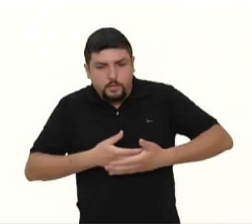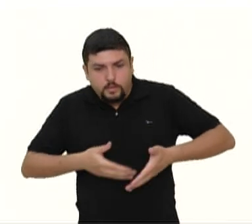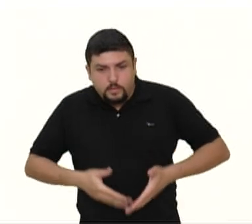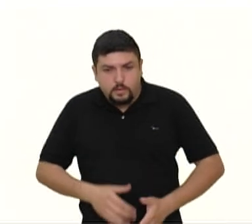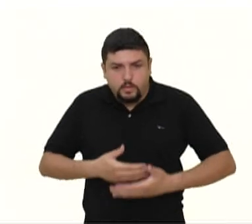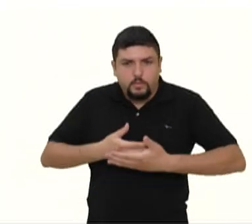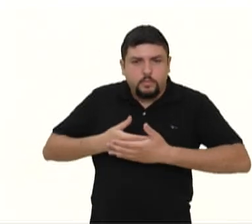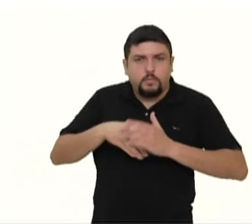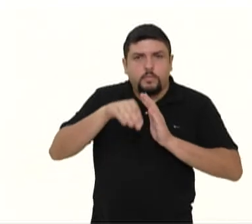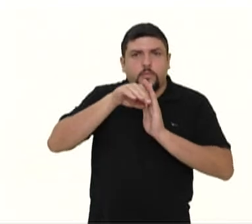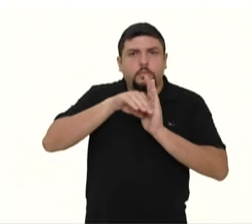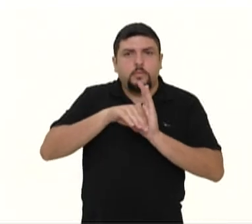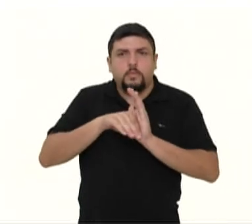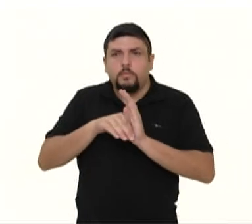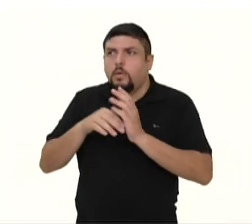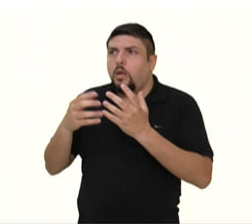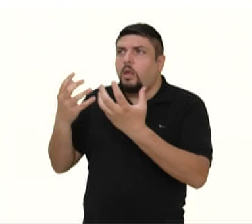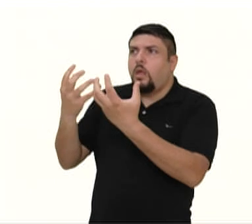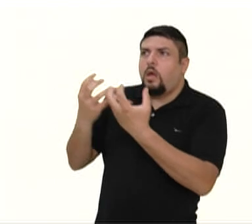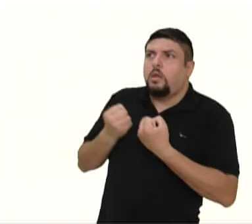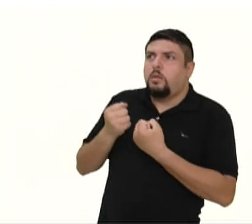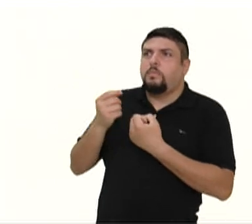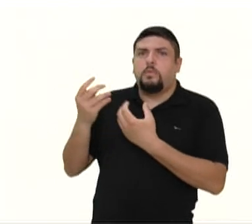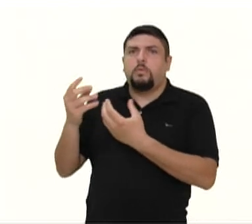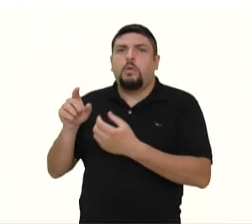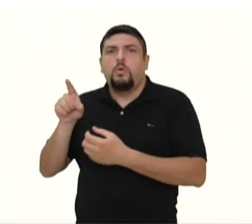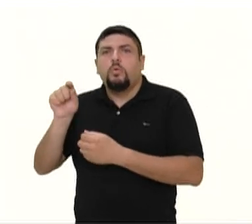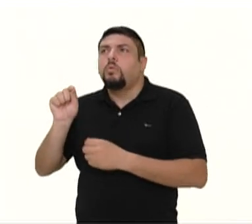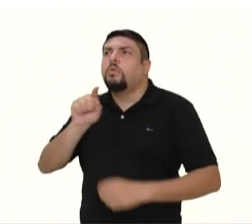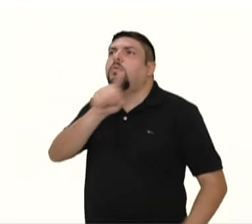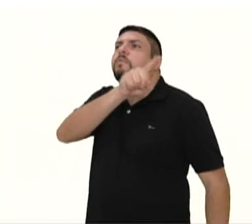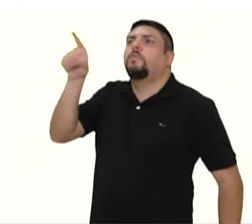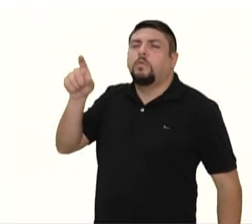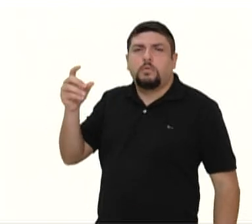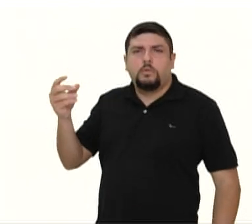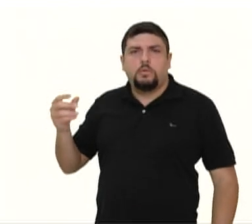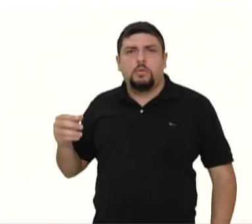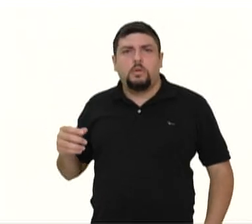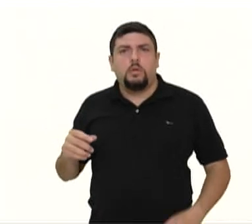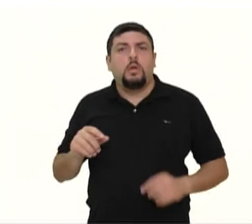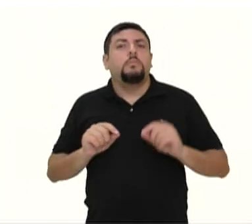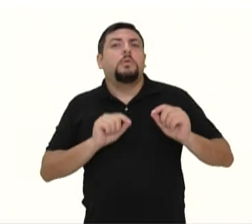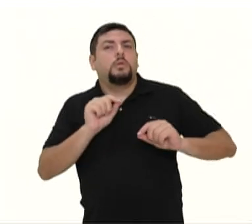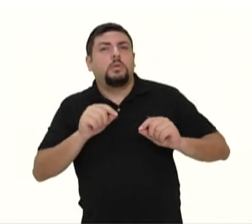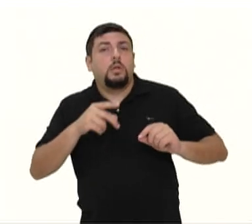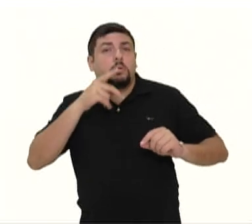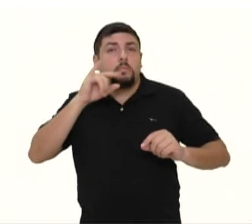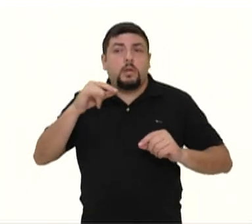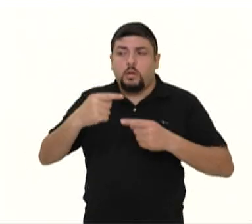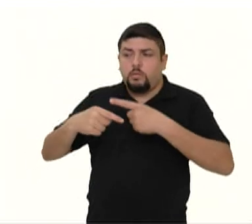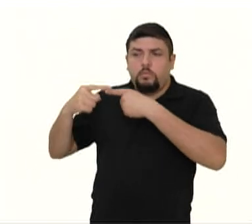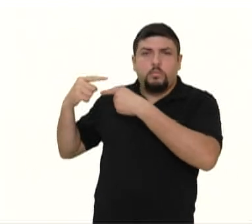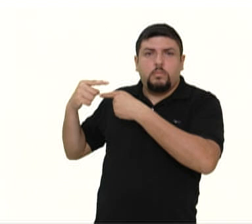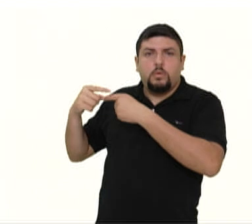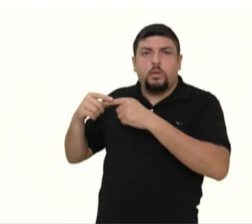nos empurraram com os enlatados. Veja, vocês, talvez a geração anterior, talvez os pais, talvez a